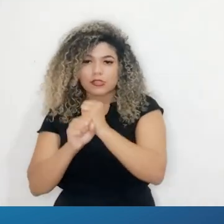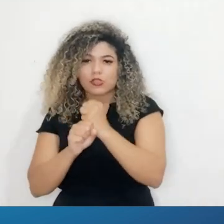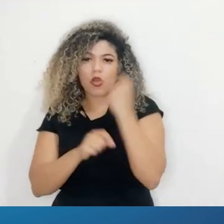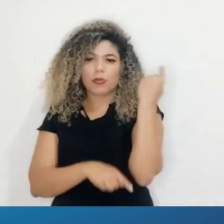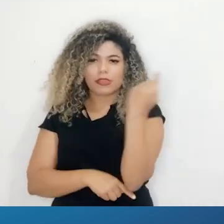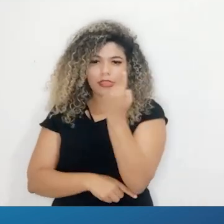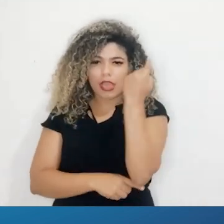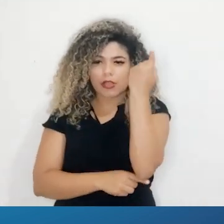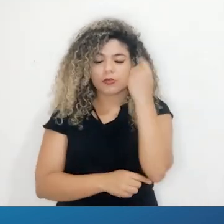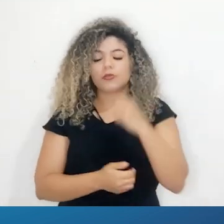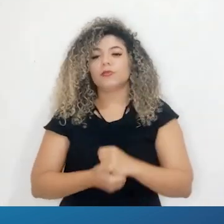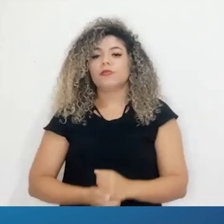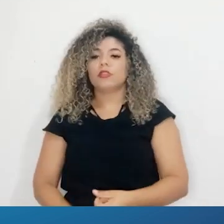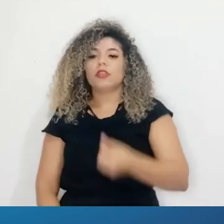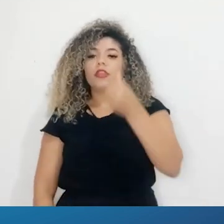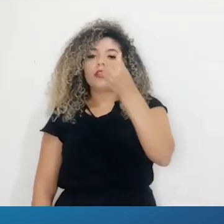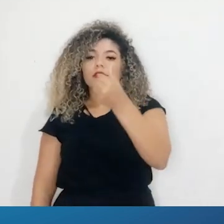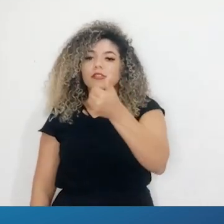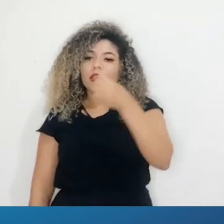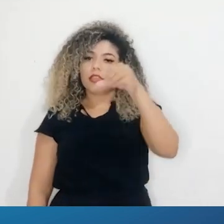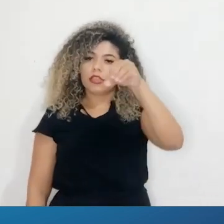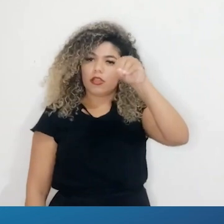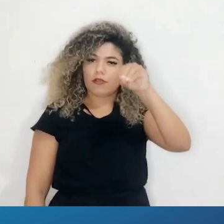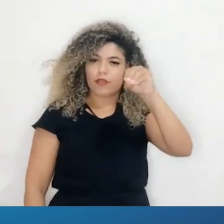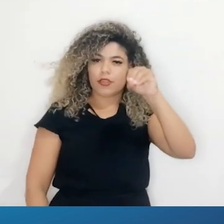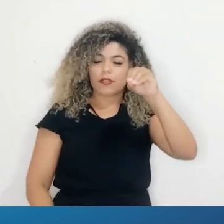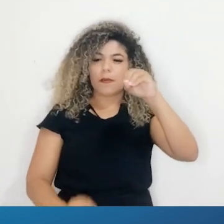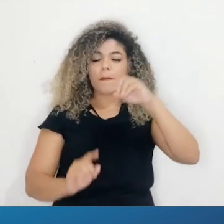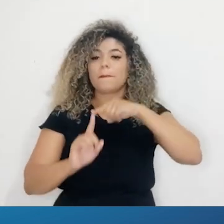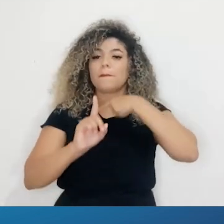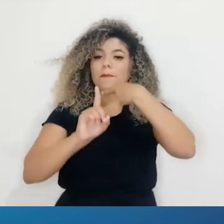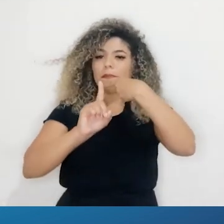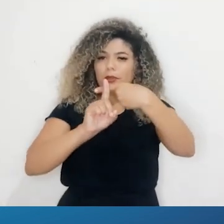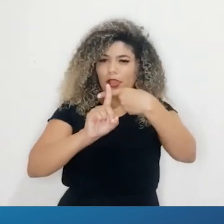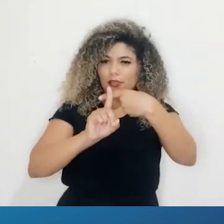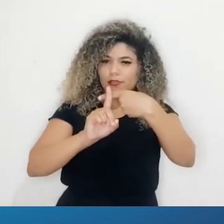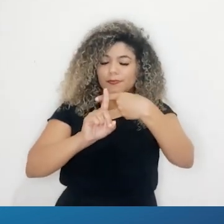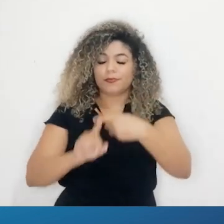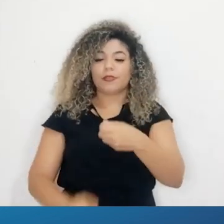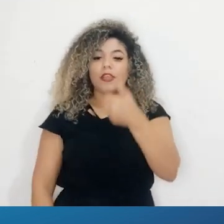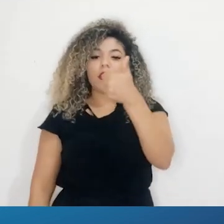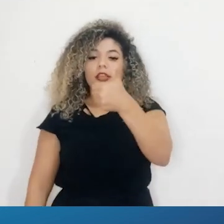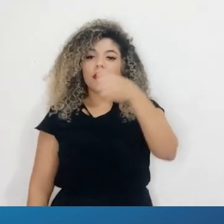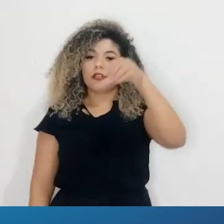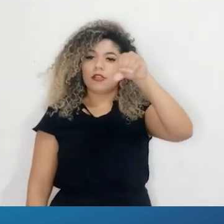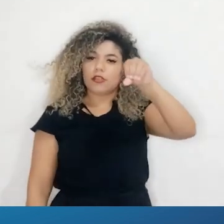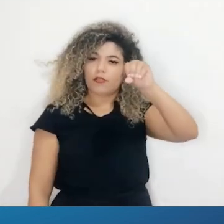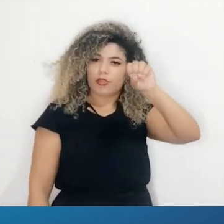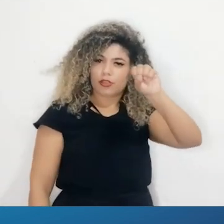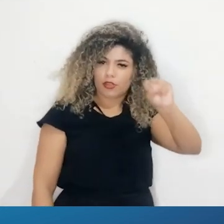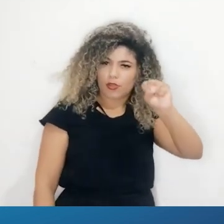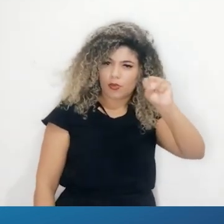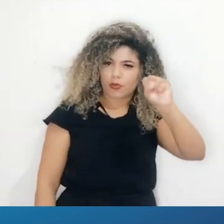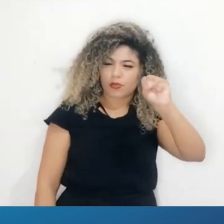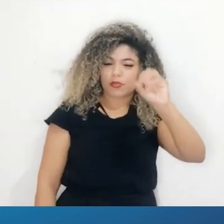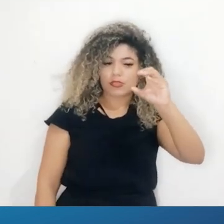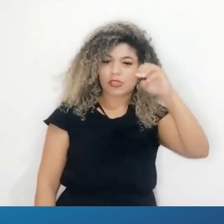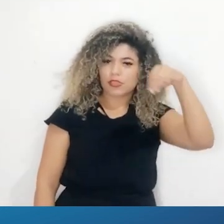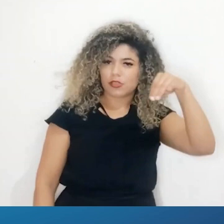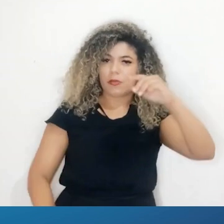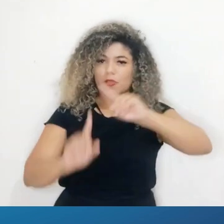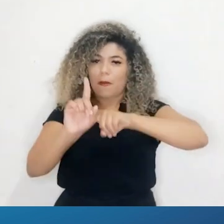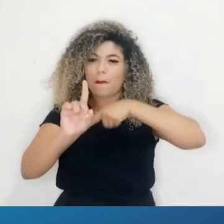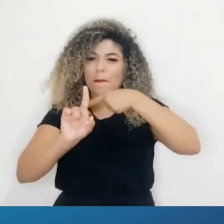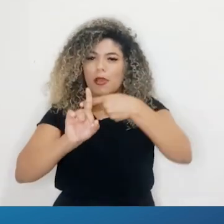alturas 190 cm + 198 cm